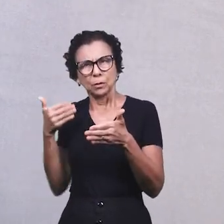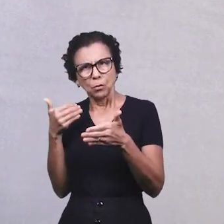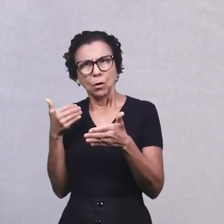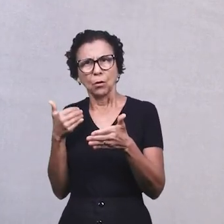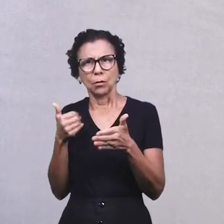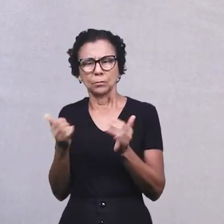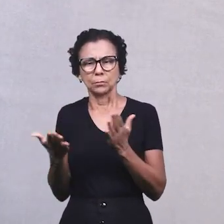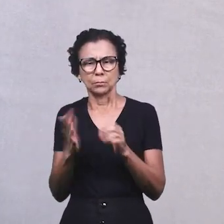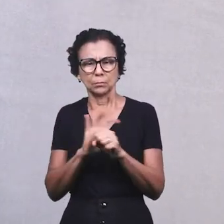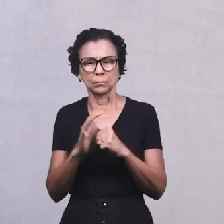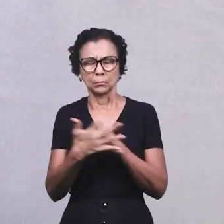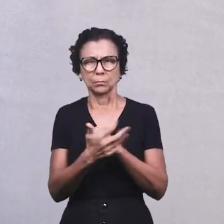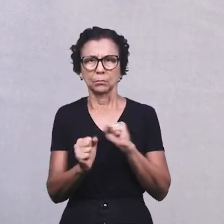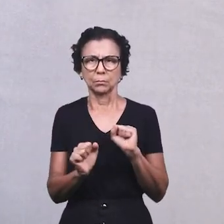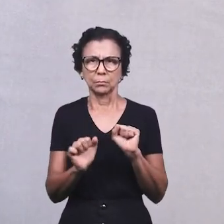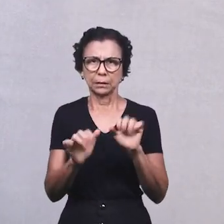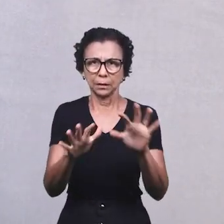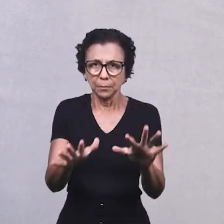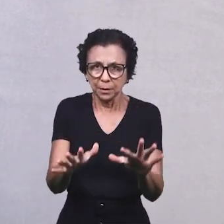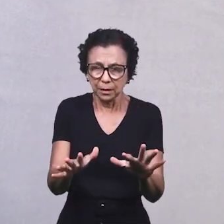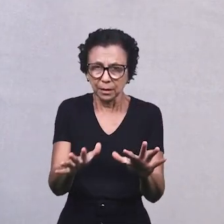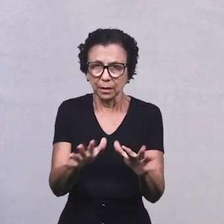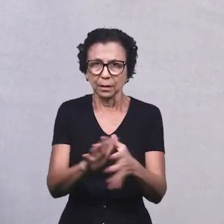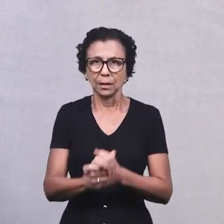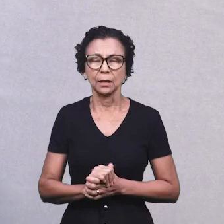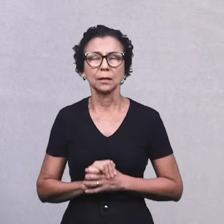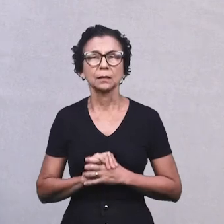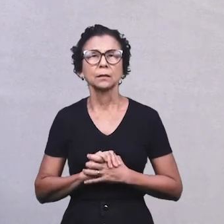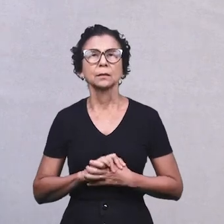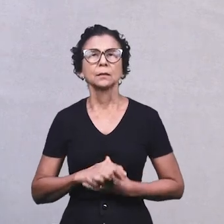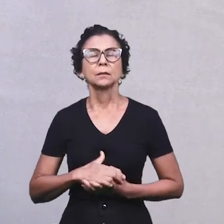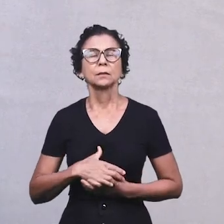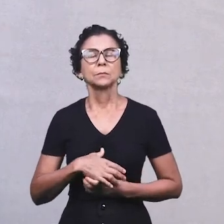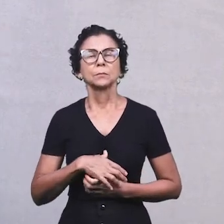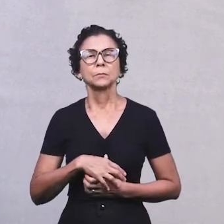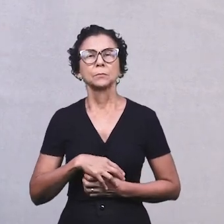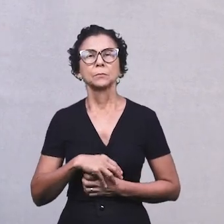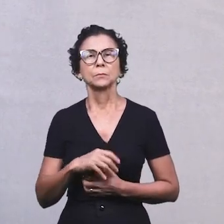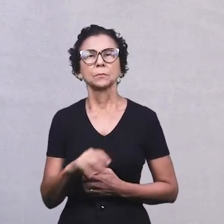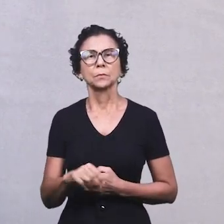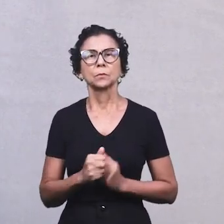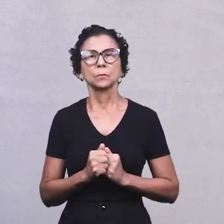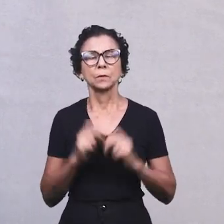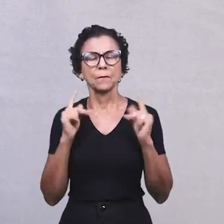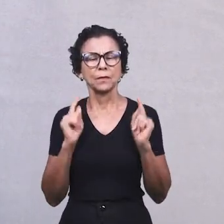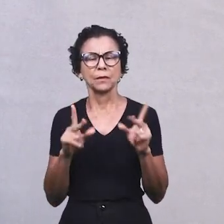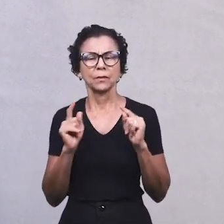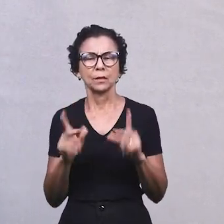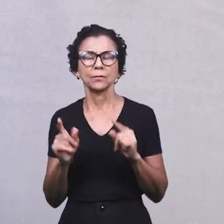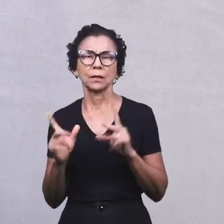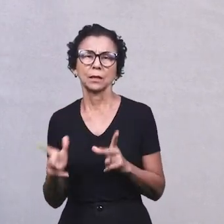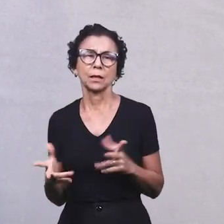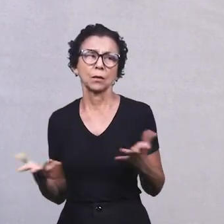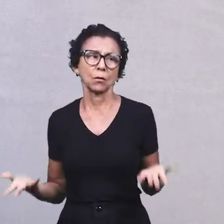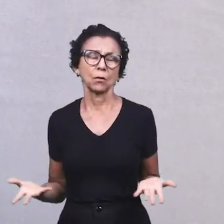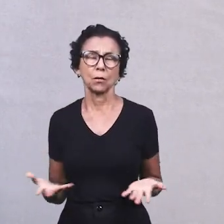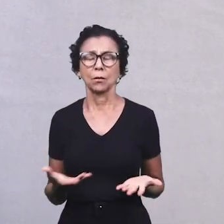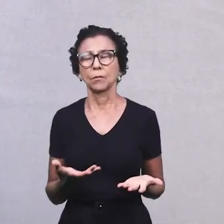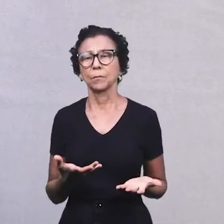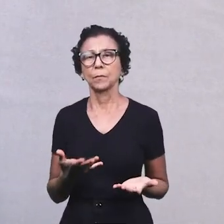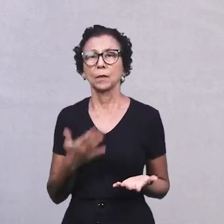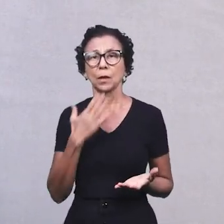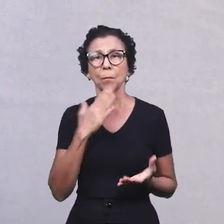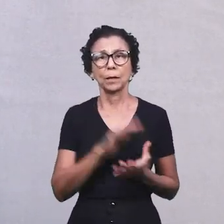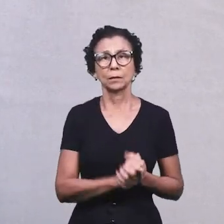foi na pandemia, que eu estourou assim de tanto vender. E foi quando ele falou, amor, aqui em casa já não